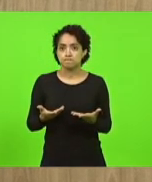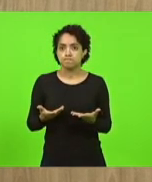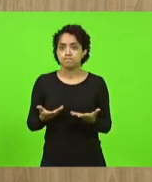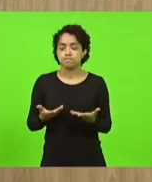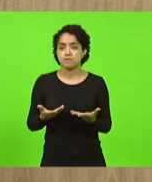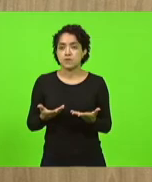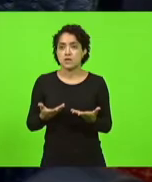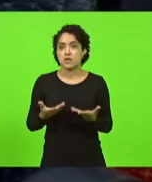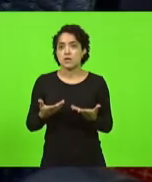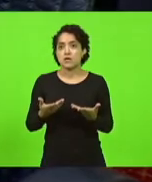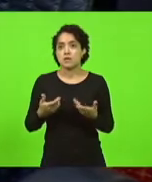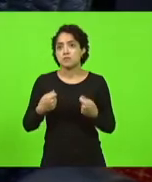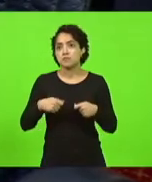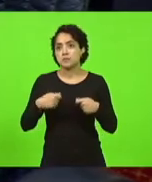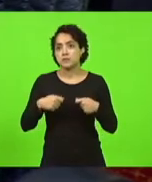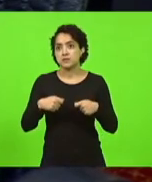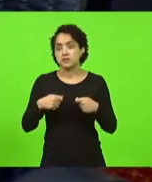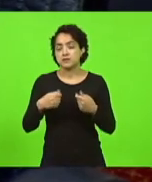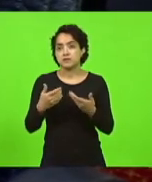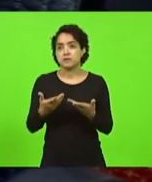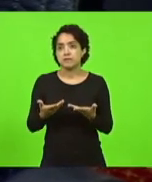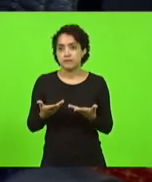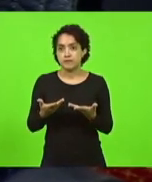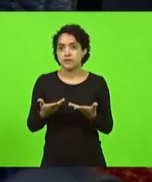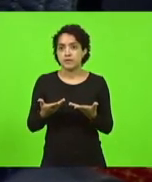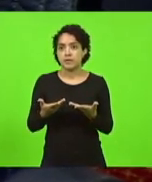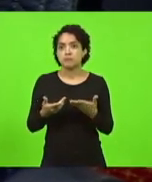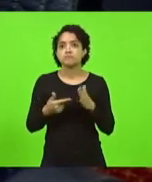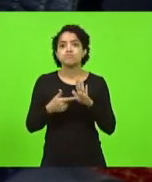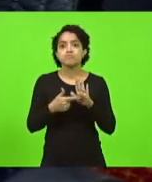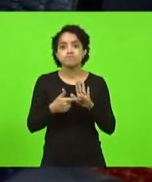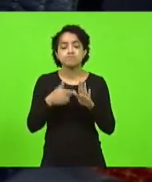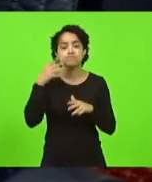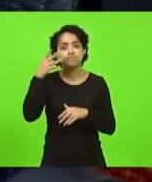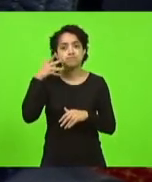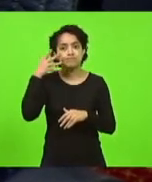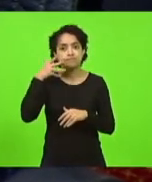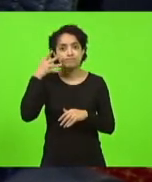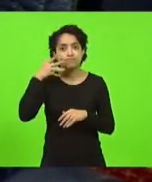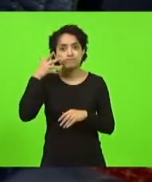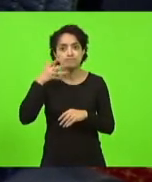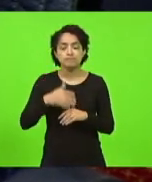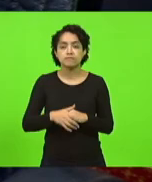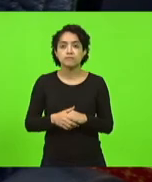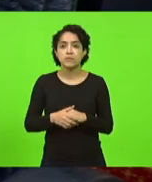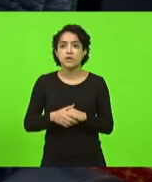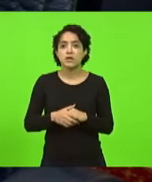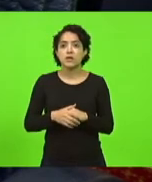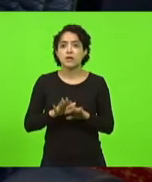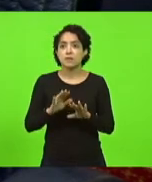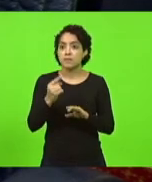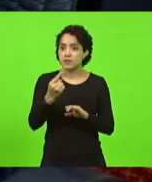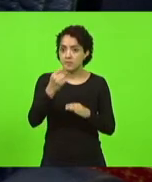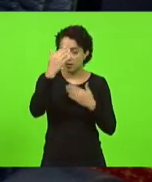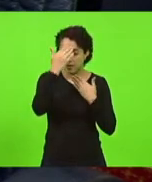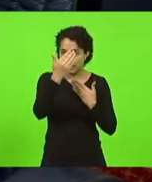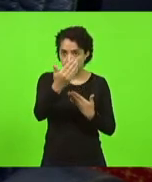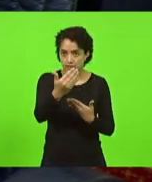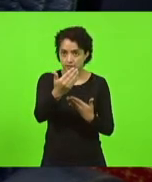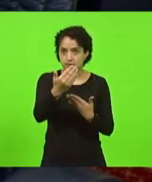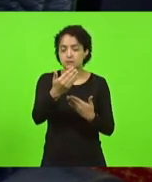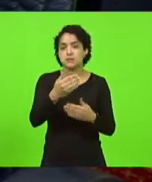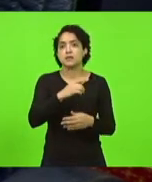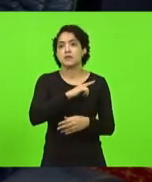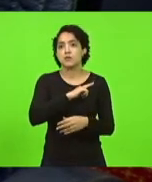podia deixar trazer minha manifestação, em primeiro lugar, de agradecimento ao governo